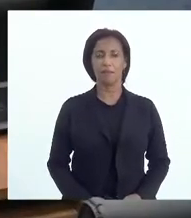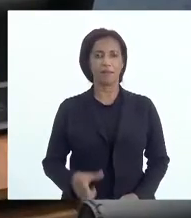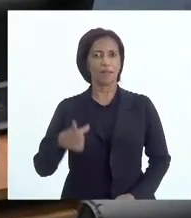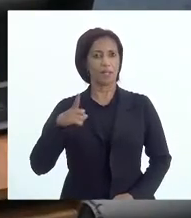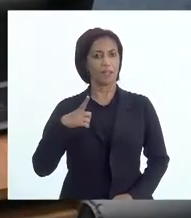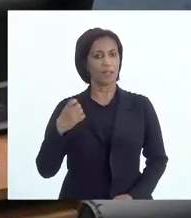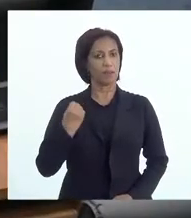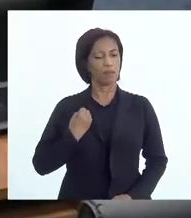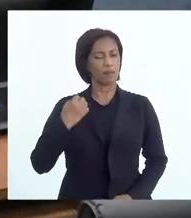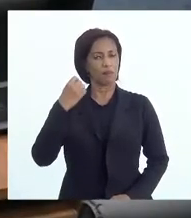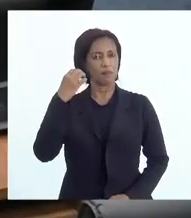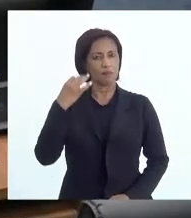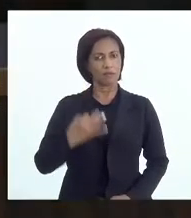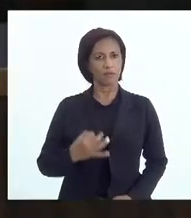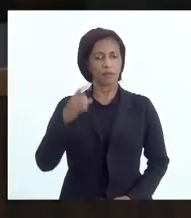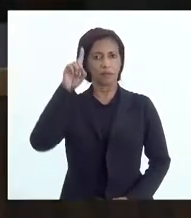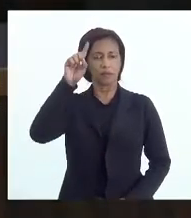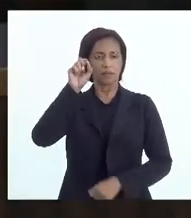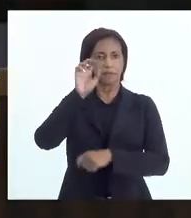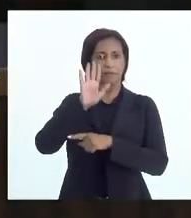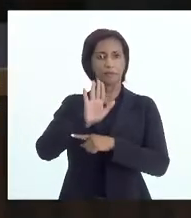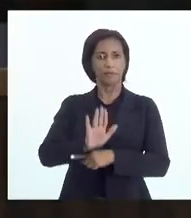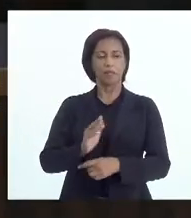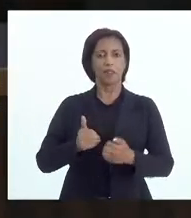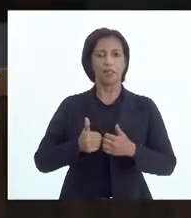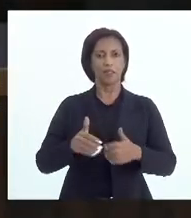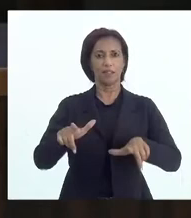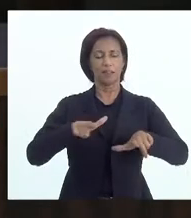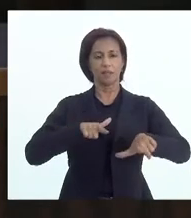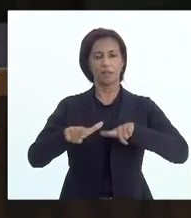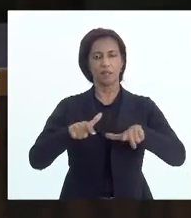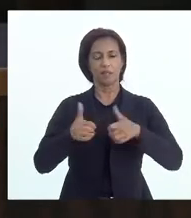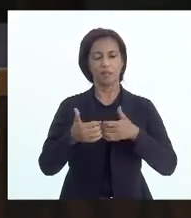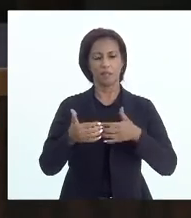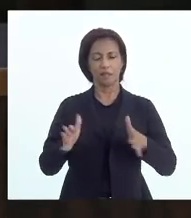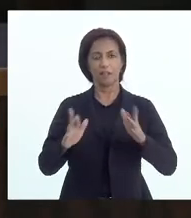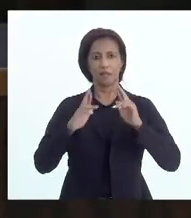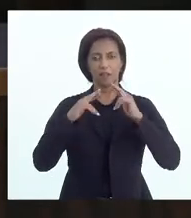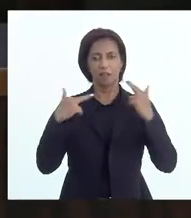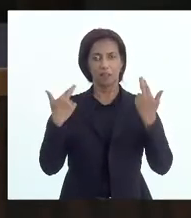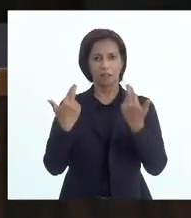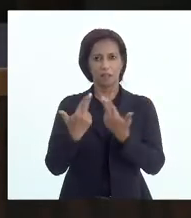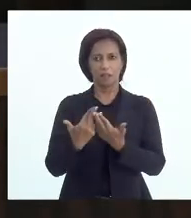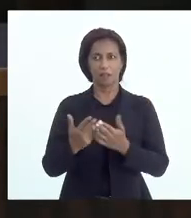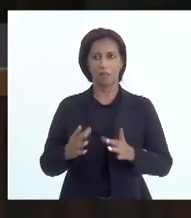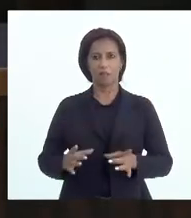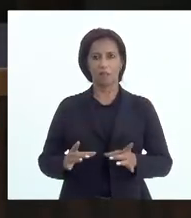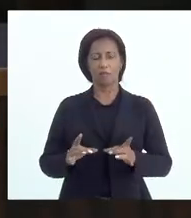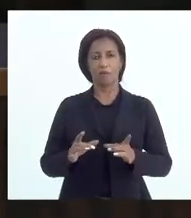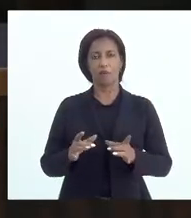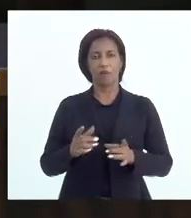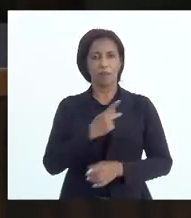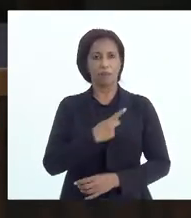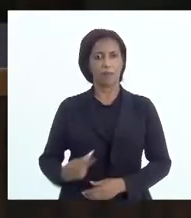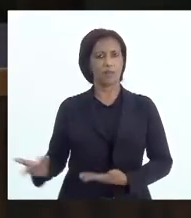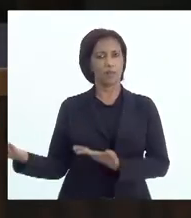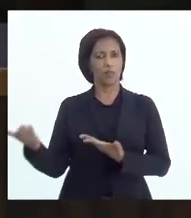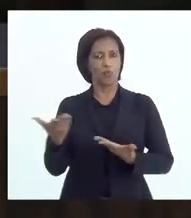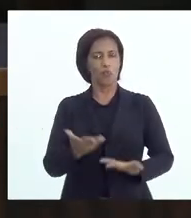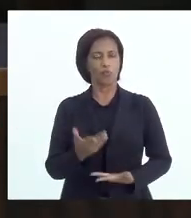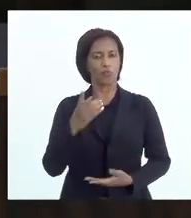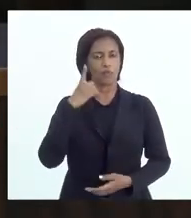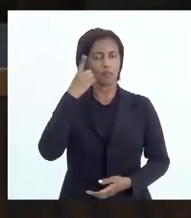Havendo número legal e sob a proteção de Deus, iniciamos nosso trabalho. Está aberta a sessão. A presidência convida o